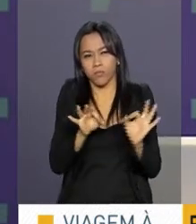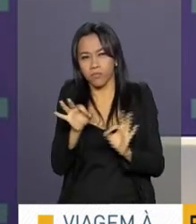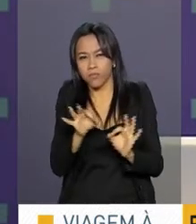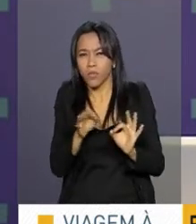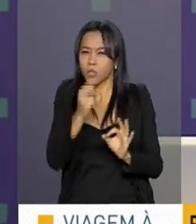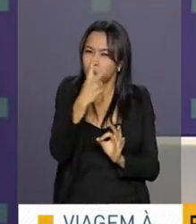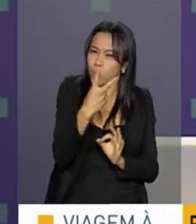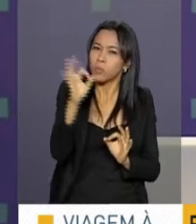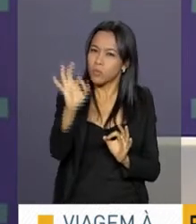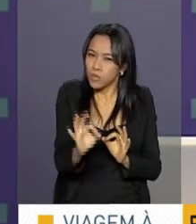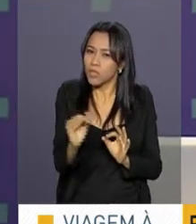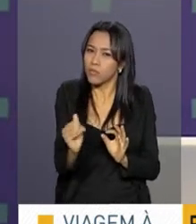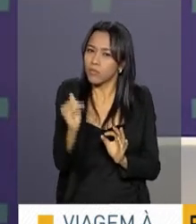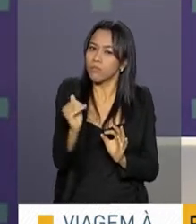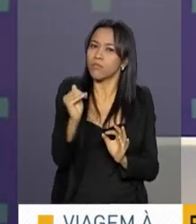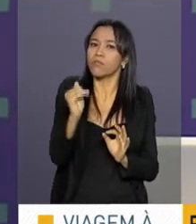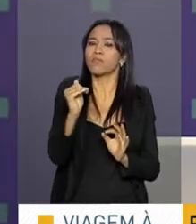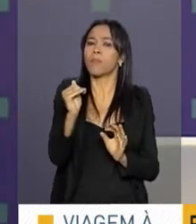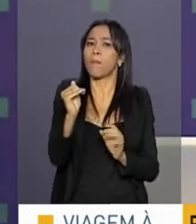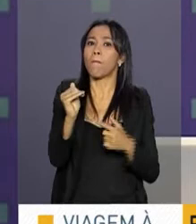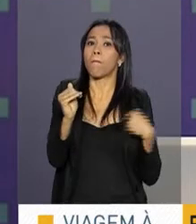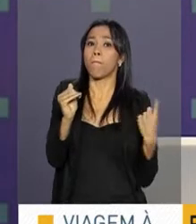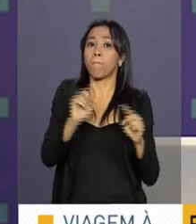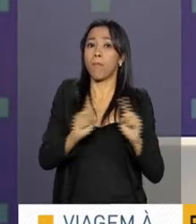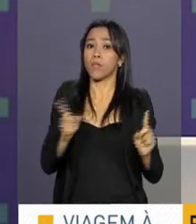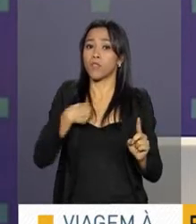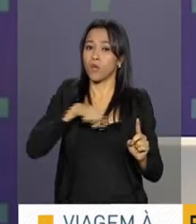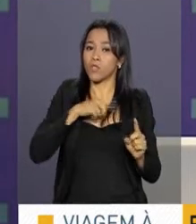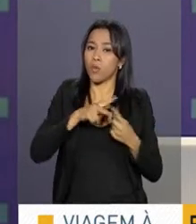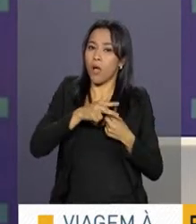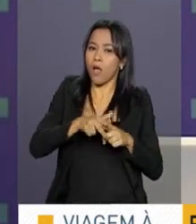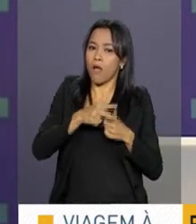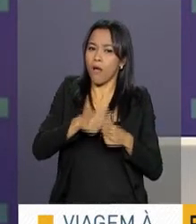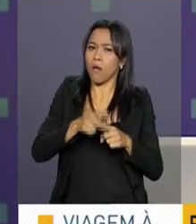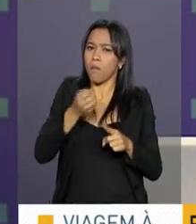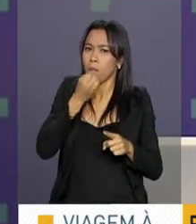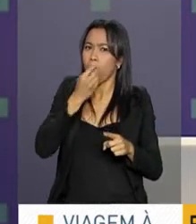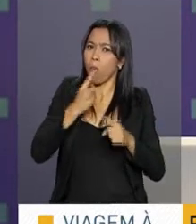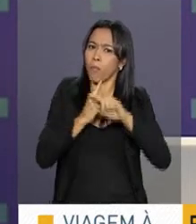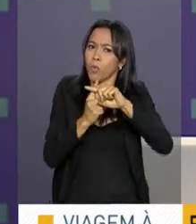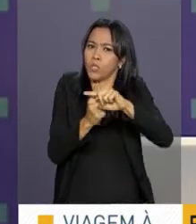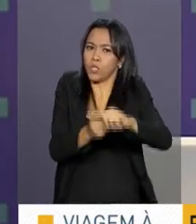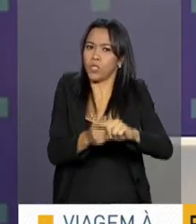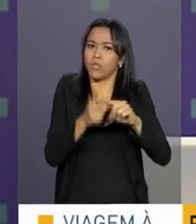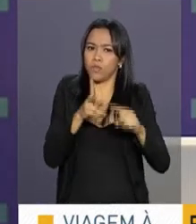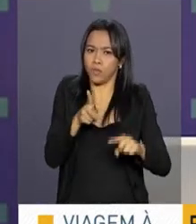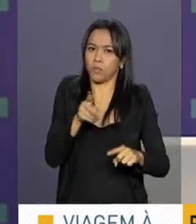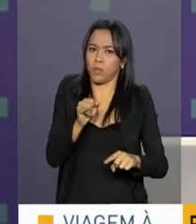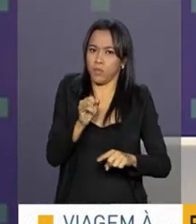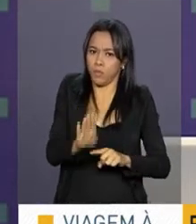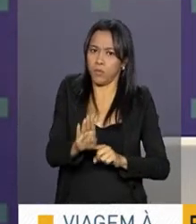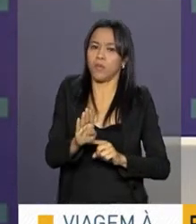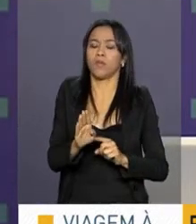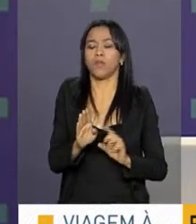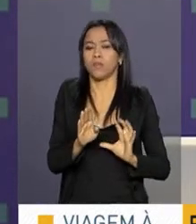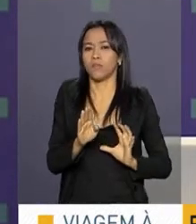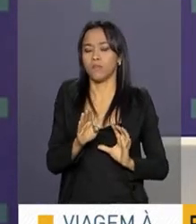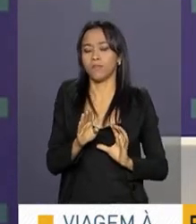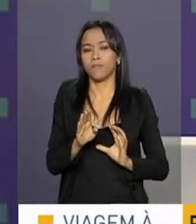de 2%, mas nós estamos tendo uma revisão positiva de todas as casas que